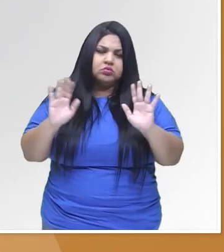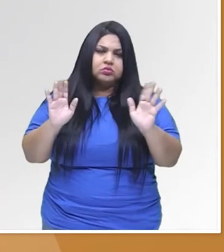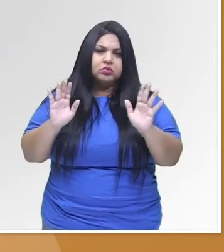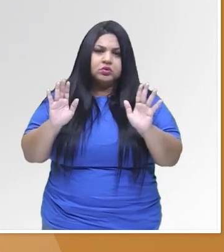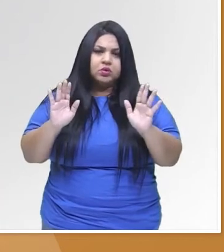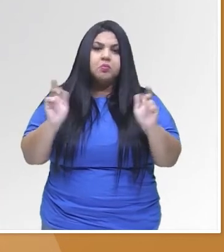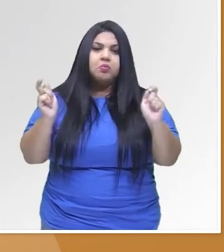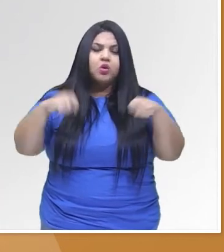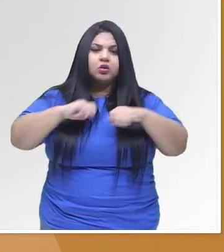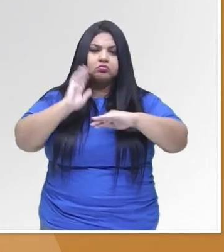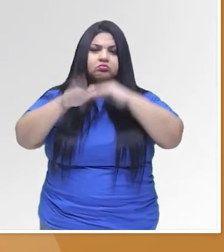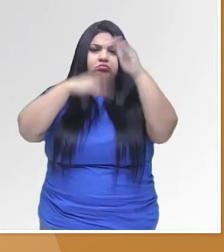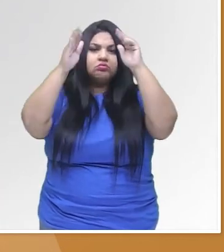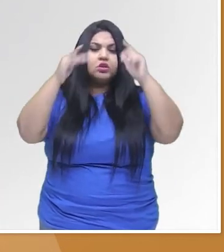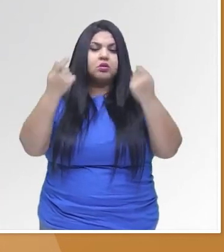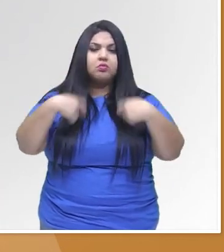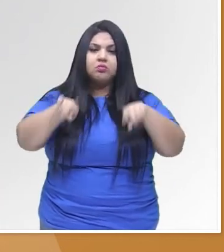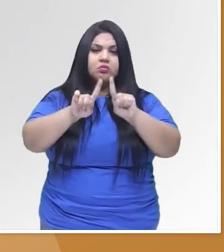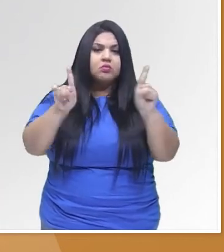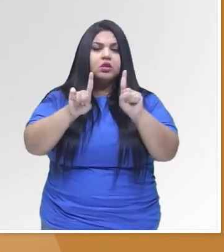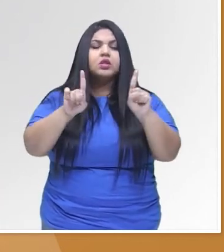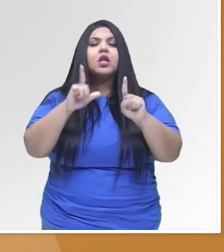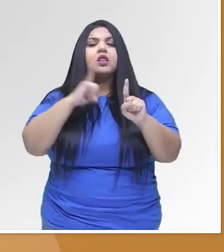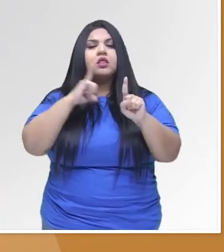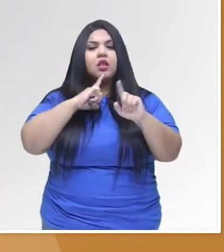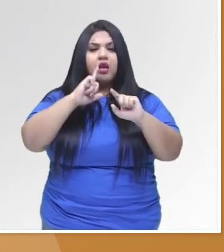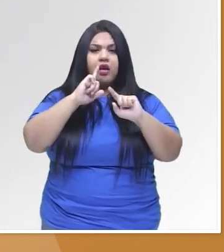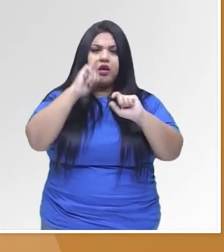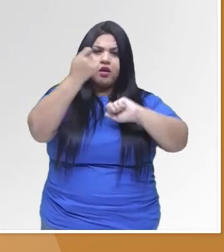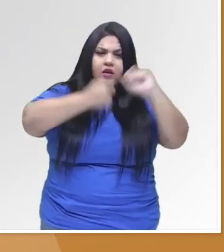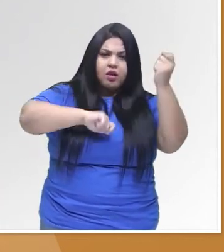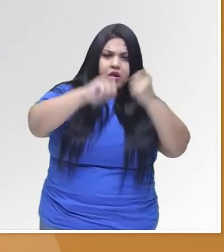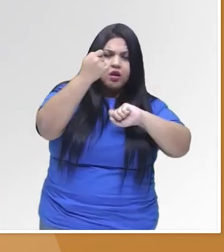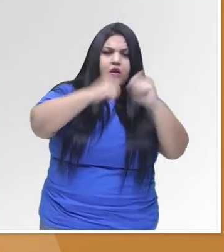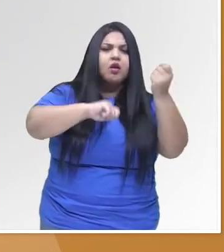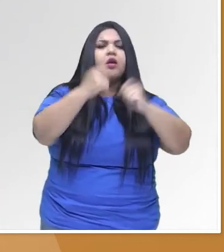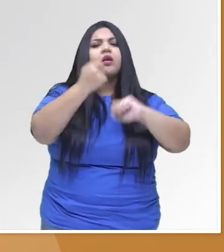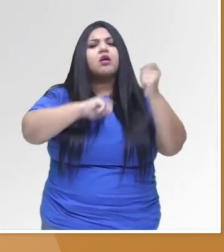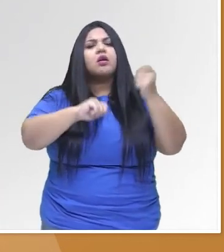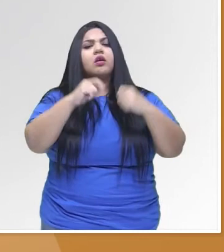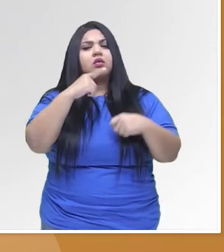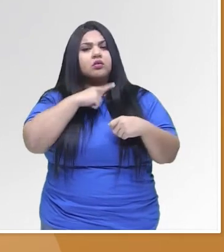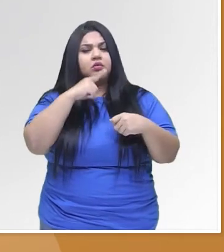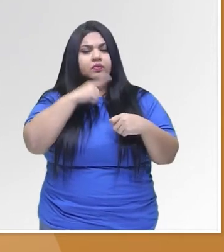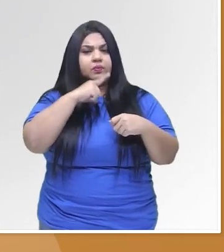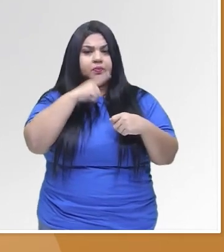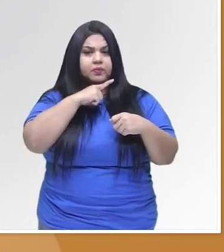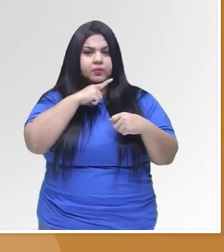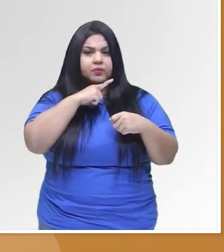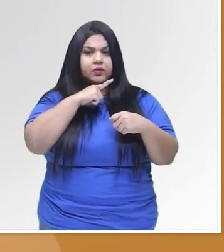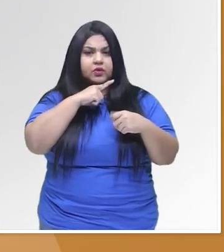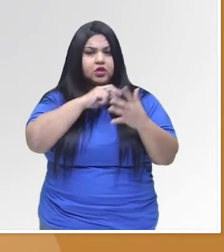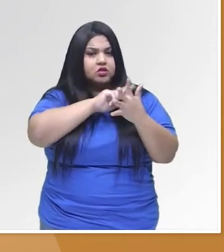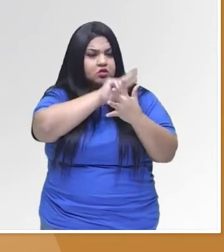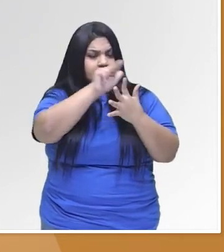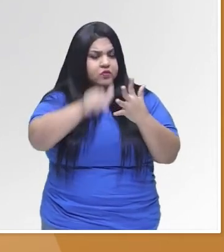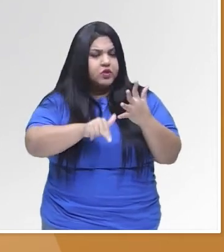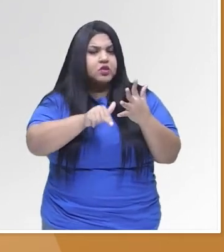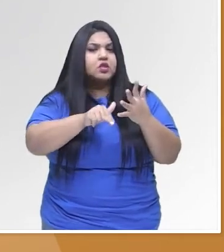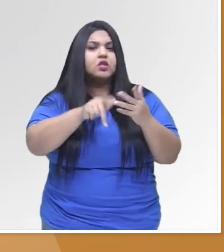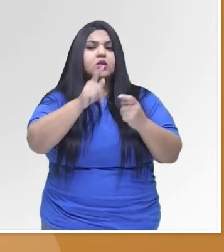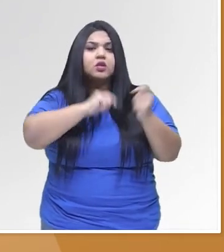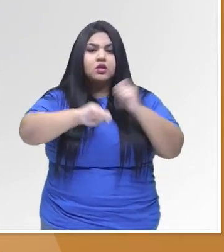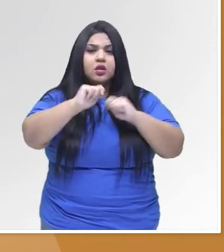ela possa se desenvolver. Ela tem a fábrica, tem o corpo industrial, tem uma diversidade econômica.